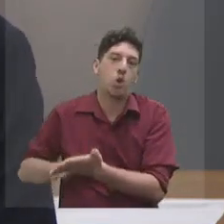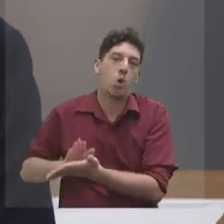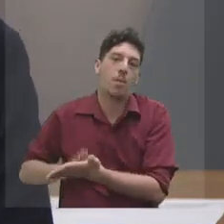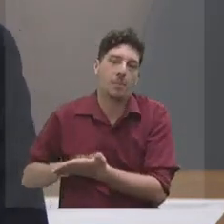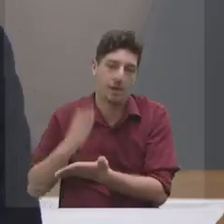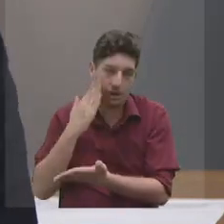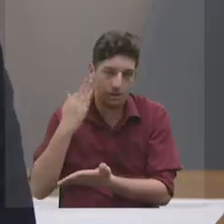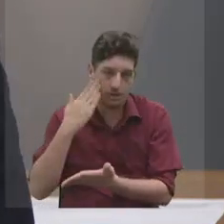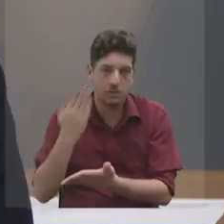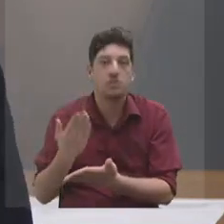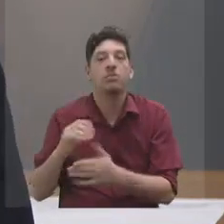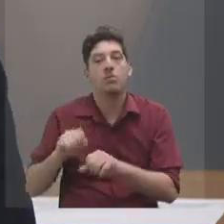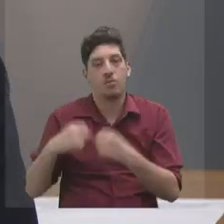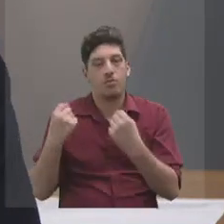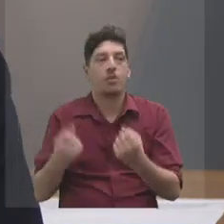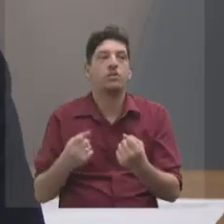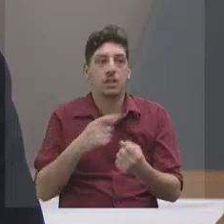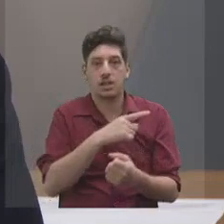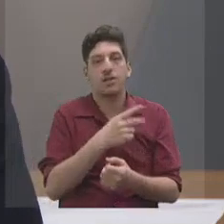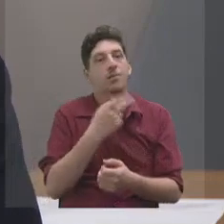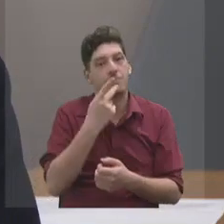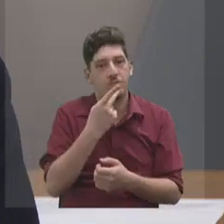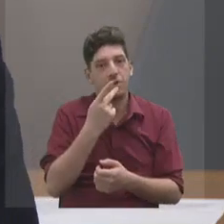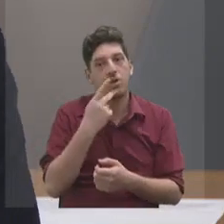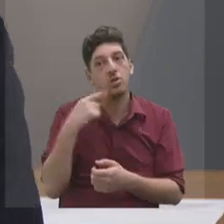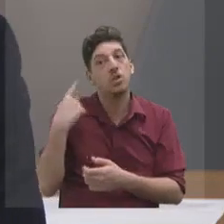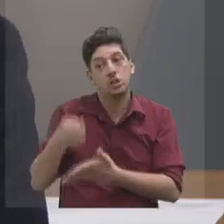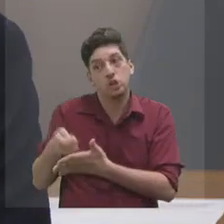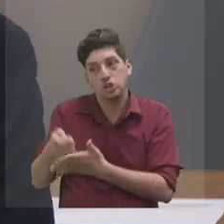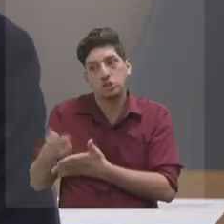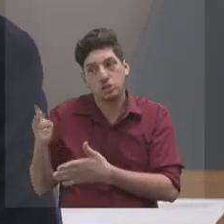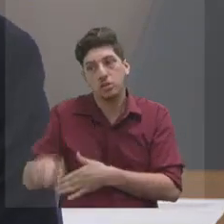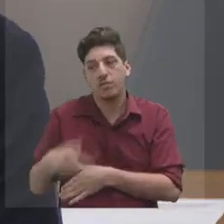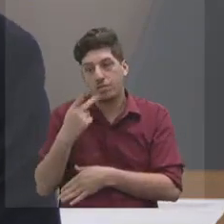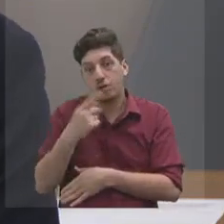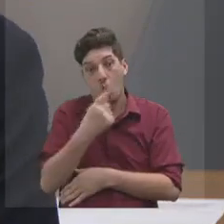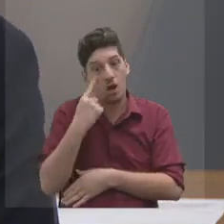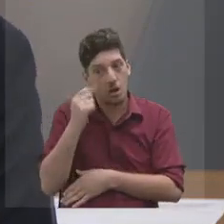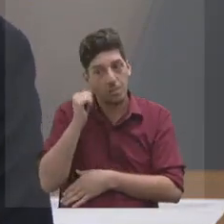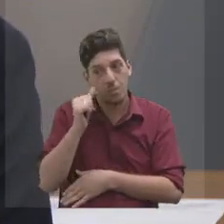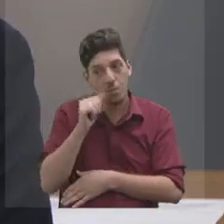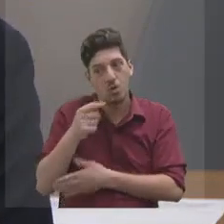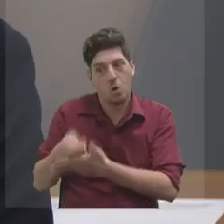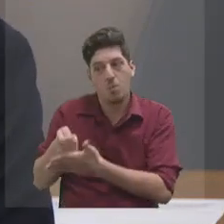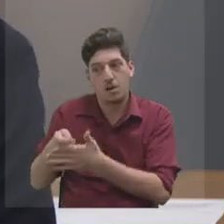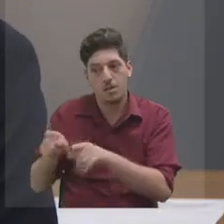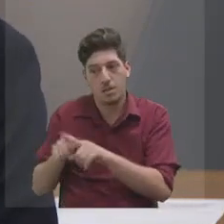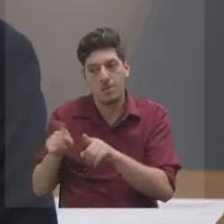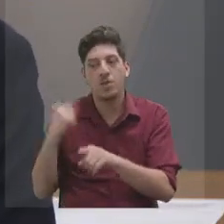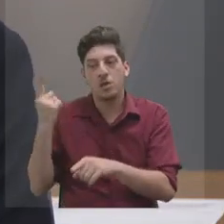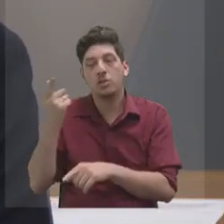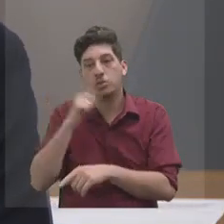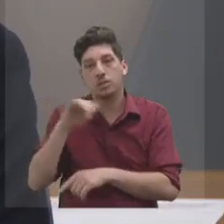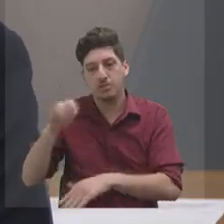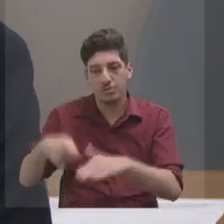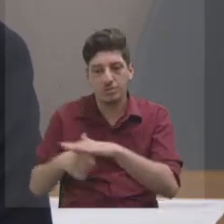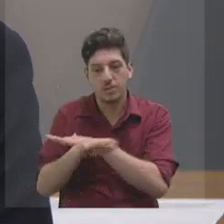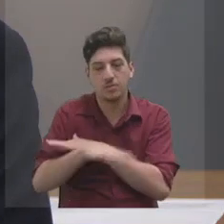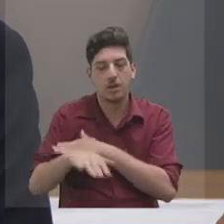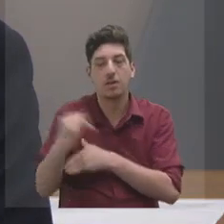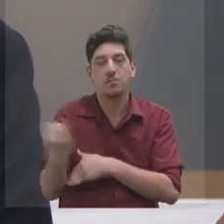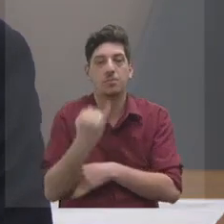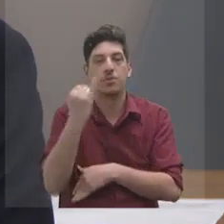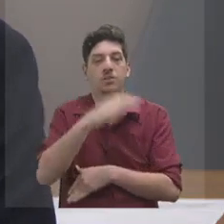reforçar a parte do pedido da senhora também essa cobrança para que a gente possa também avançar com investimentos relevantes na região que é uma região